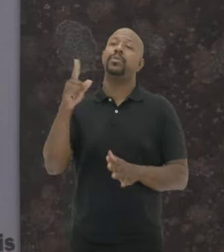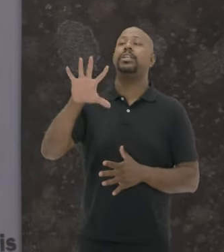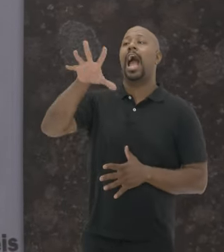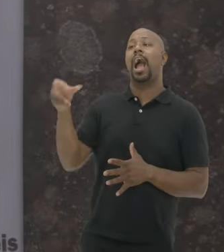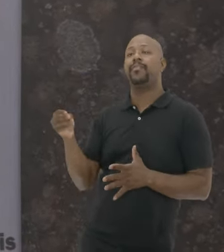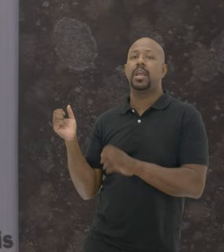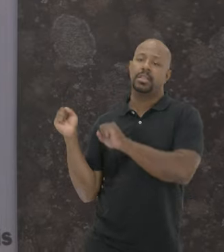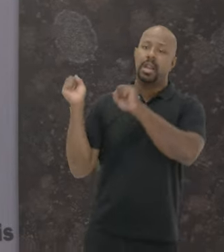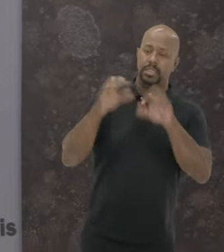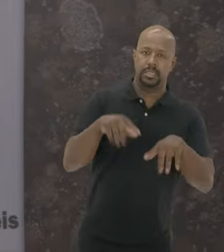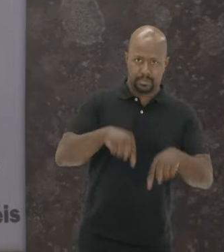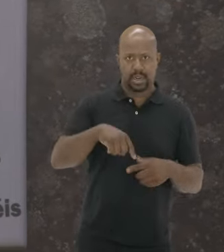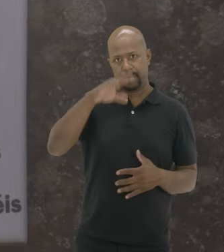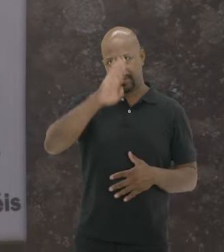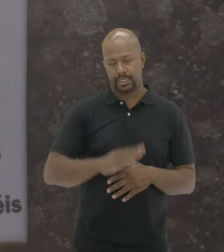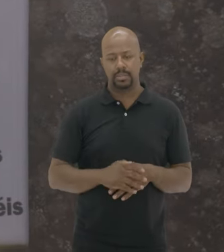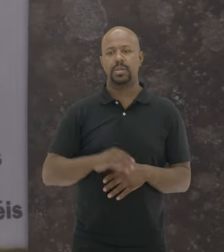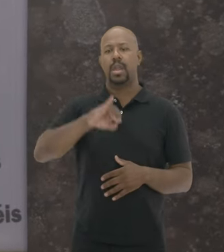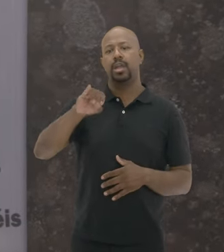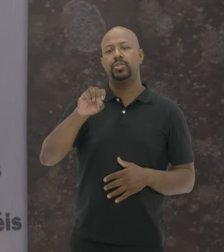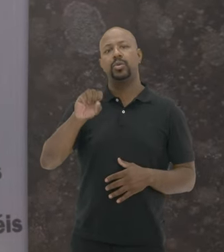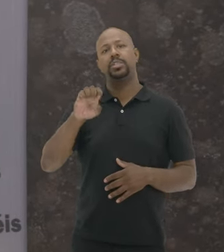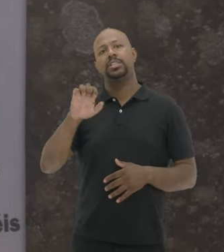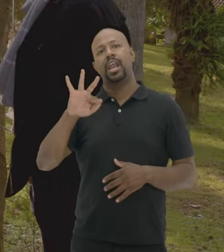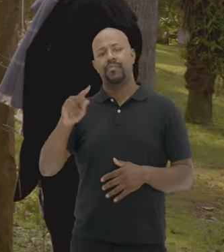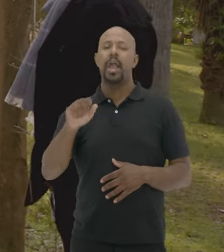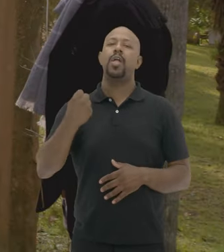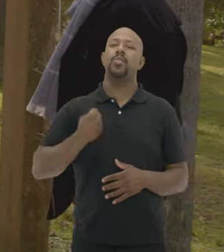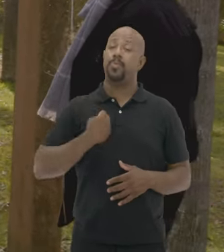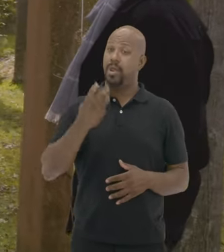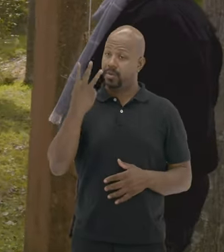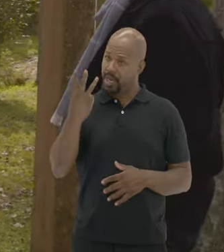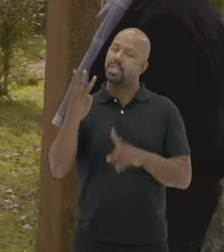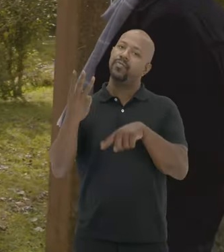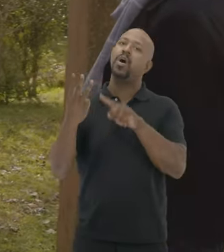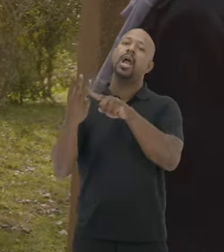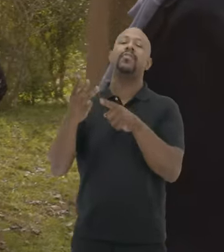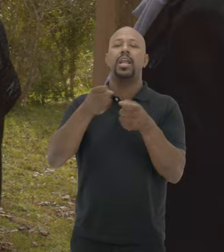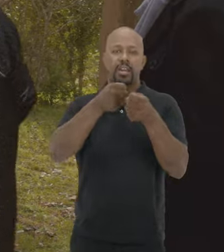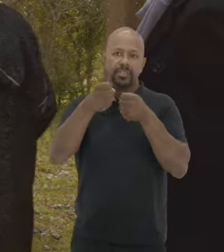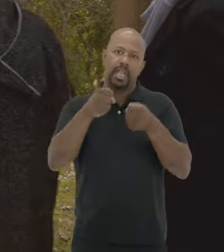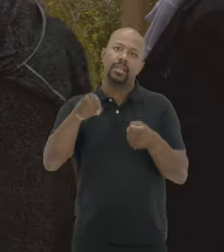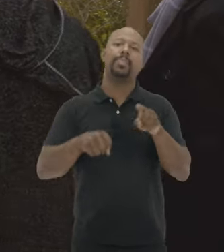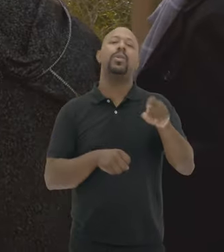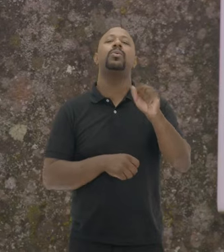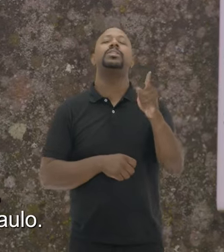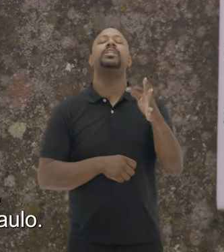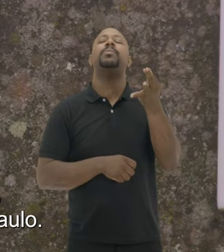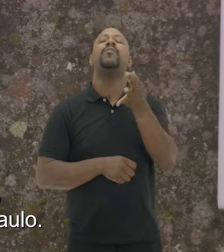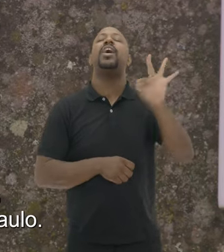nação vindos da África né e a Josefa a número 3 foi aqui Foi entrevistado pelo